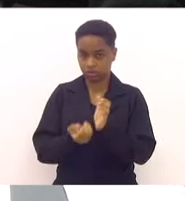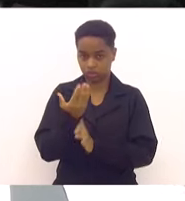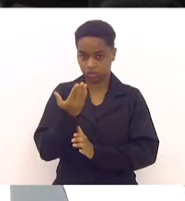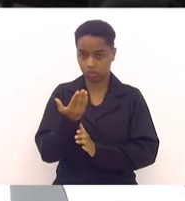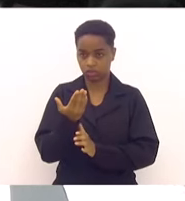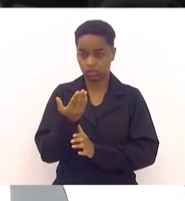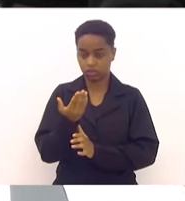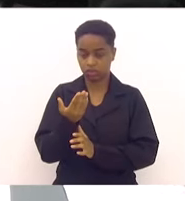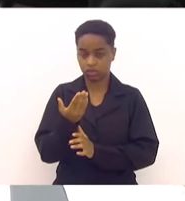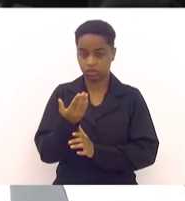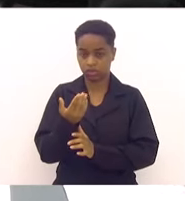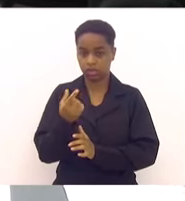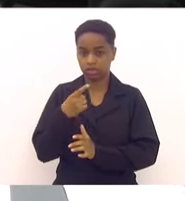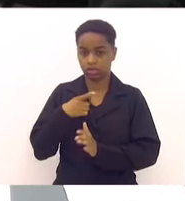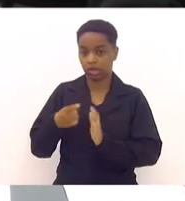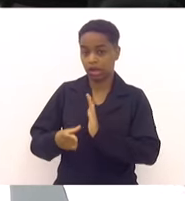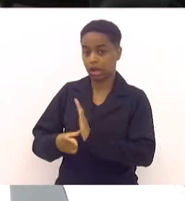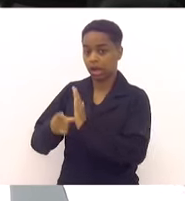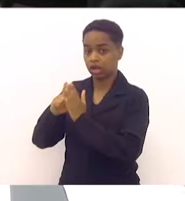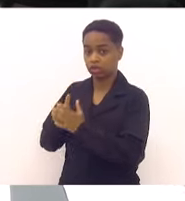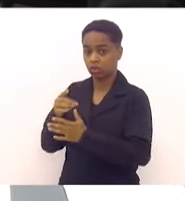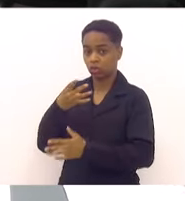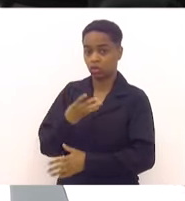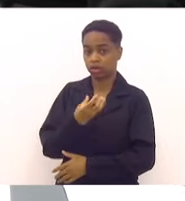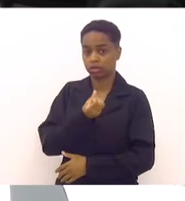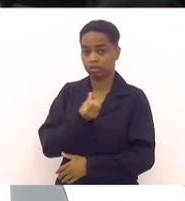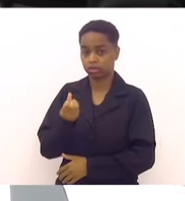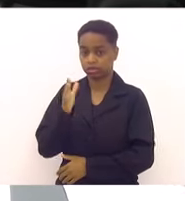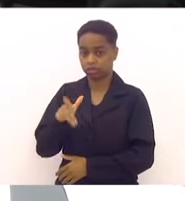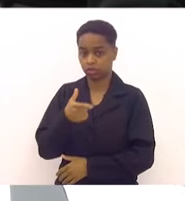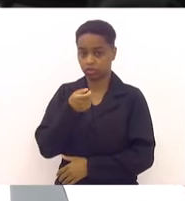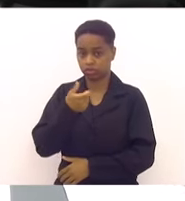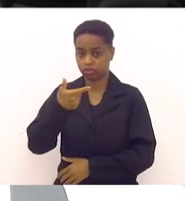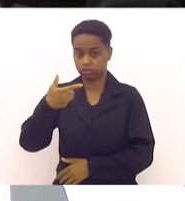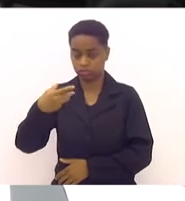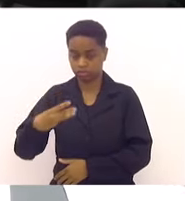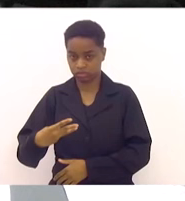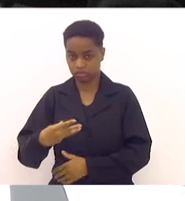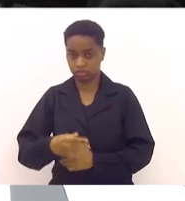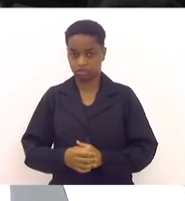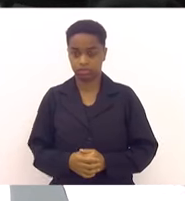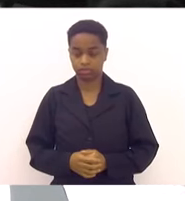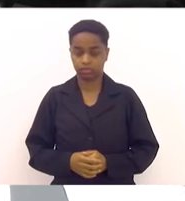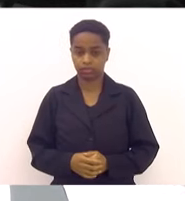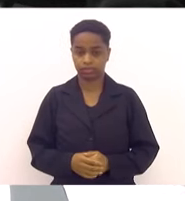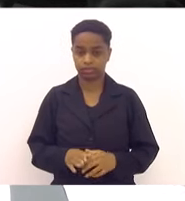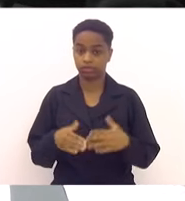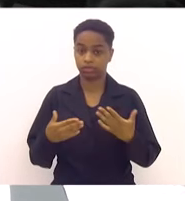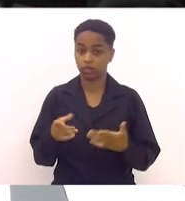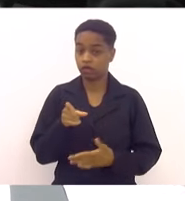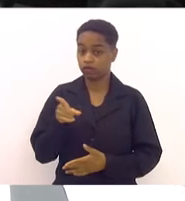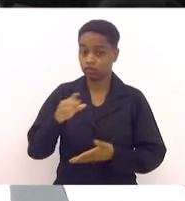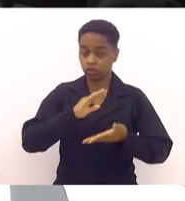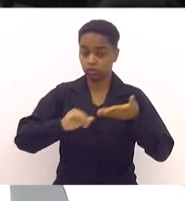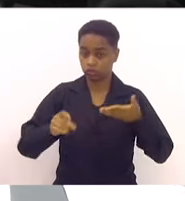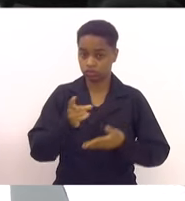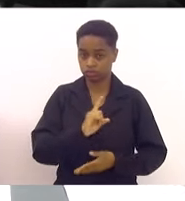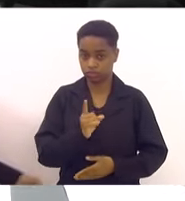é anterior ao 466 de 2023. Como Vossa Excelência